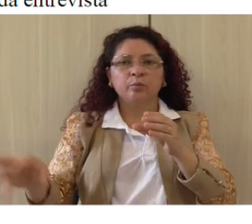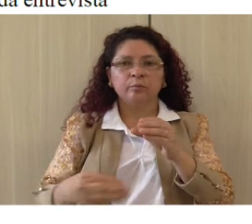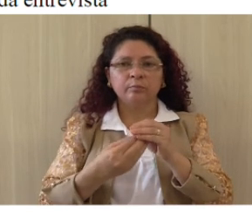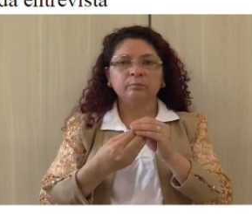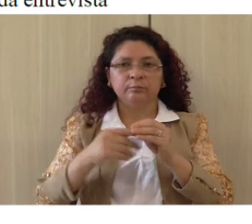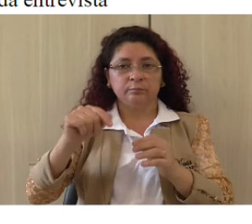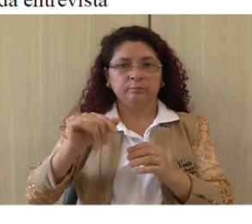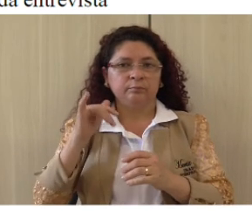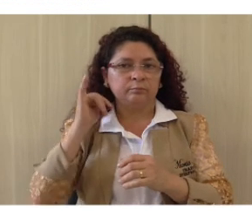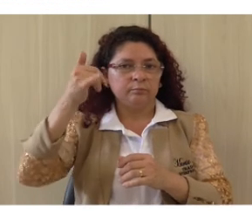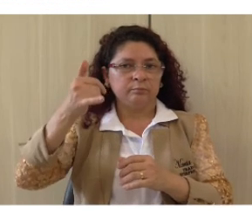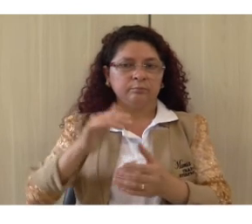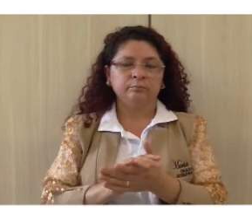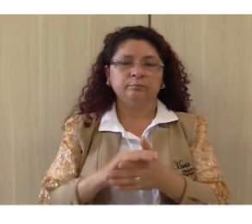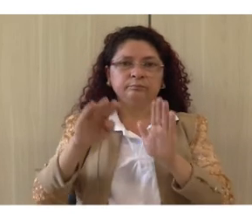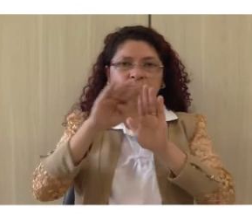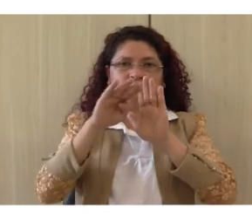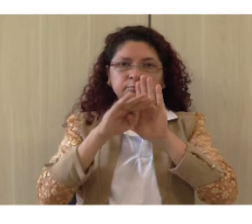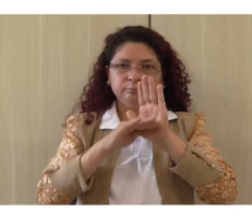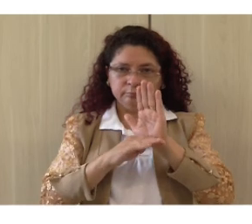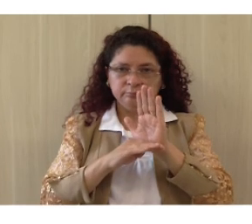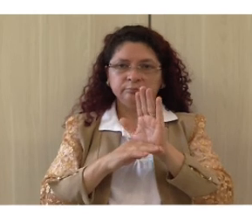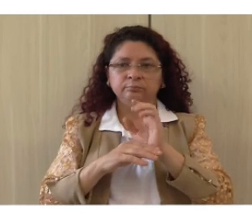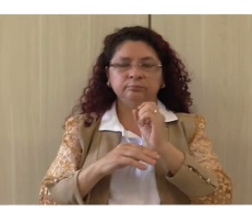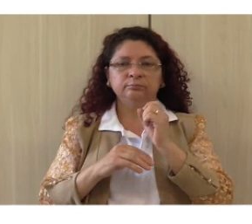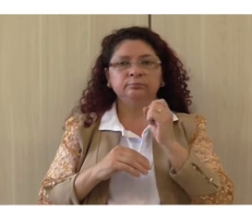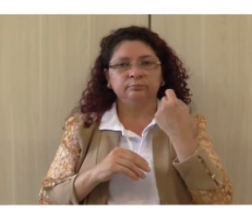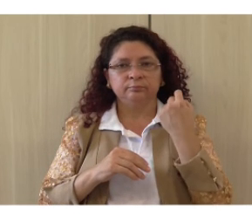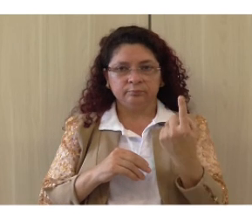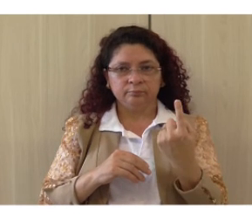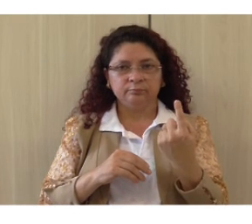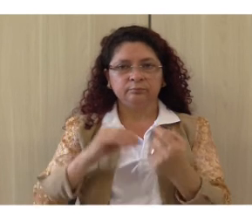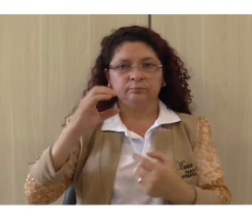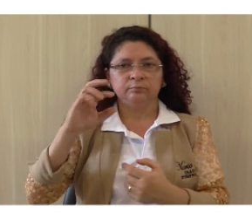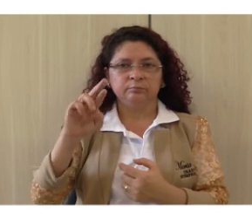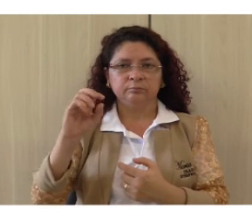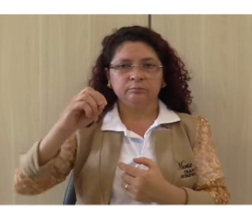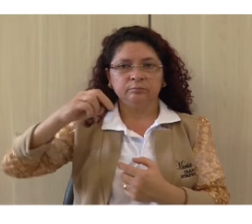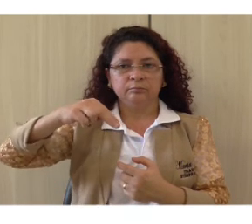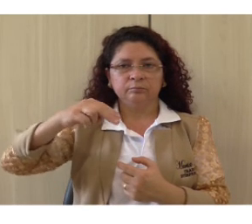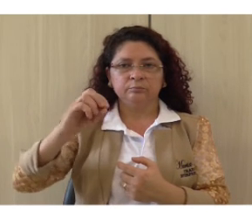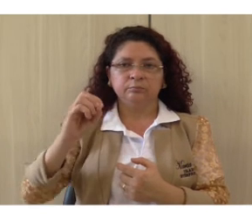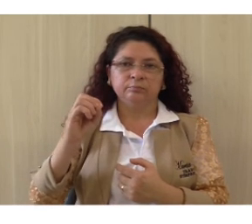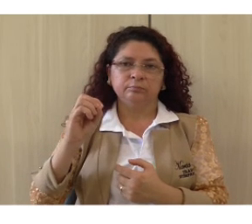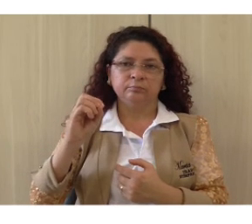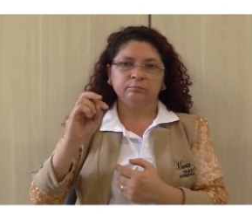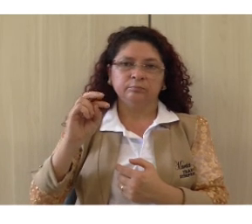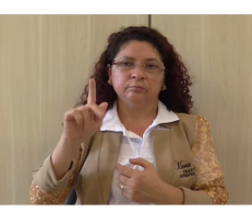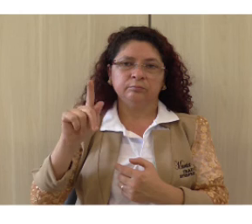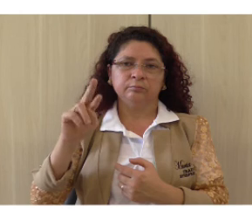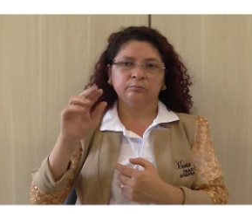deste edital os seguintes anexos. Anexo 1. Cronograma do processo seletivo.